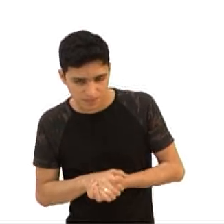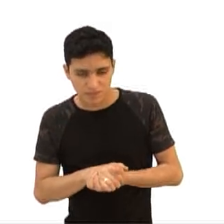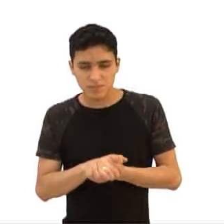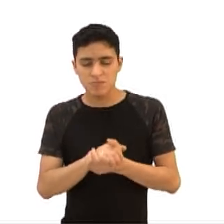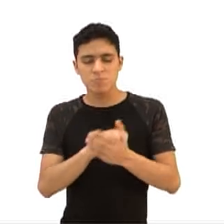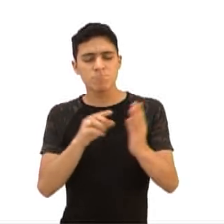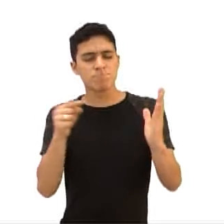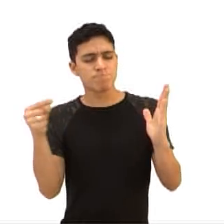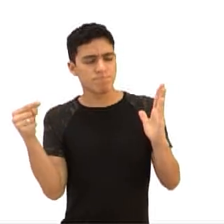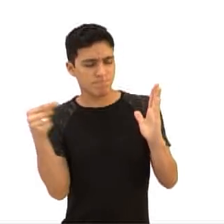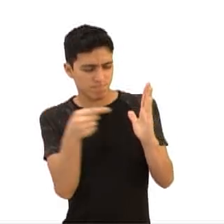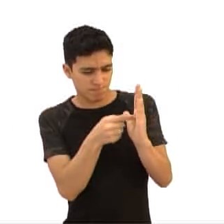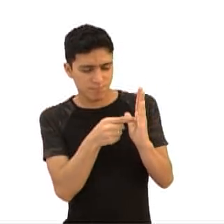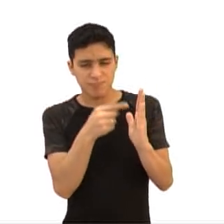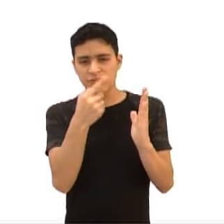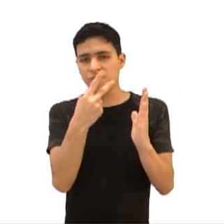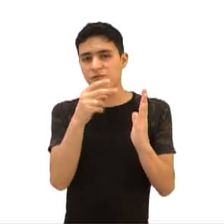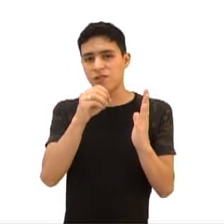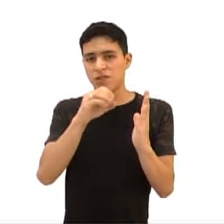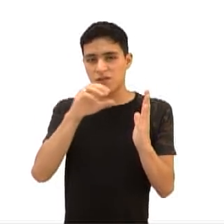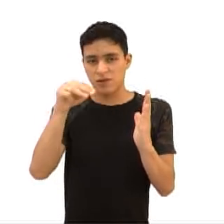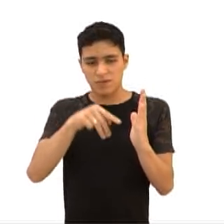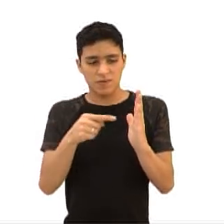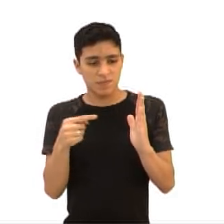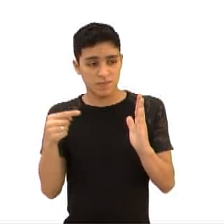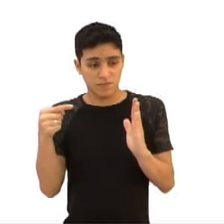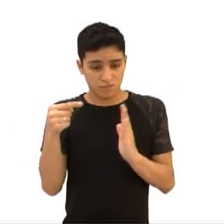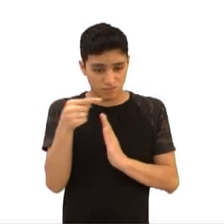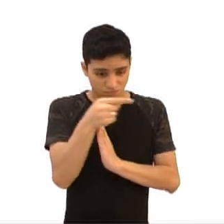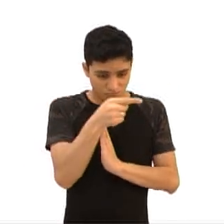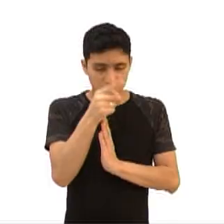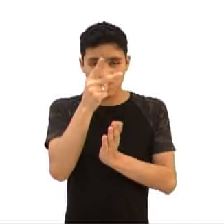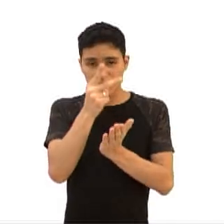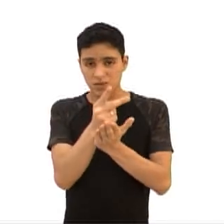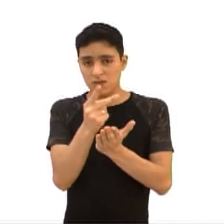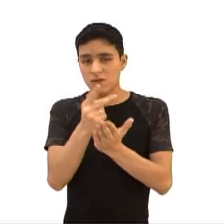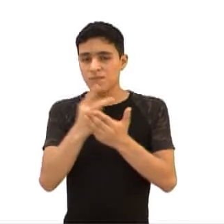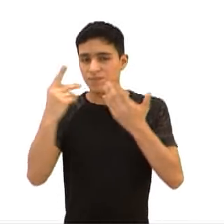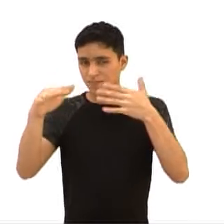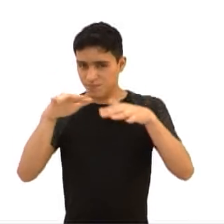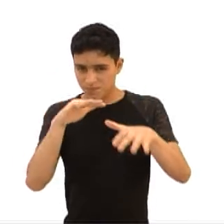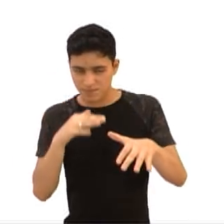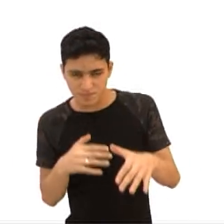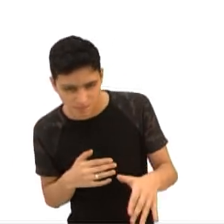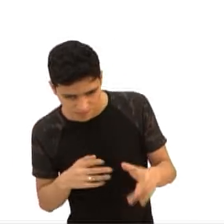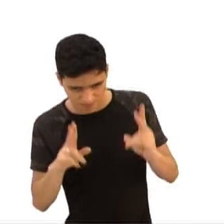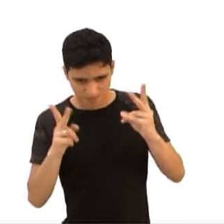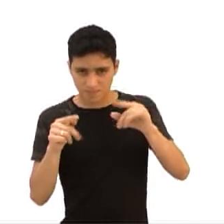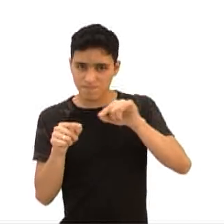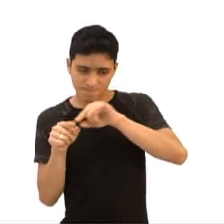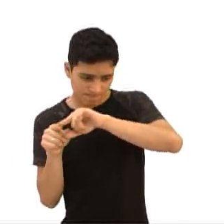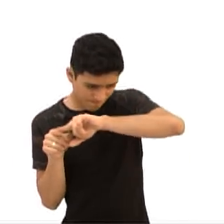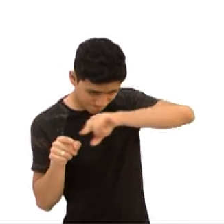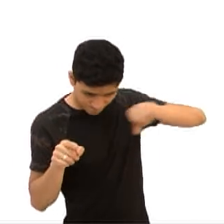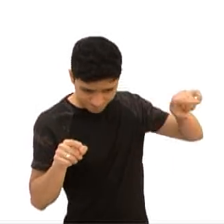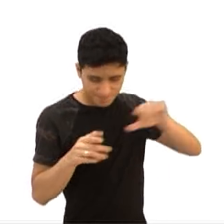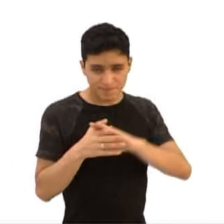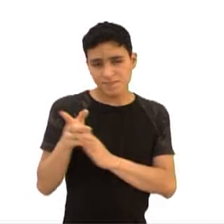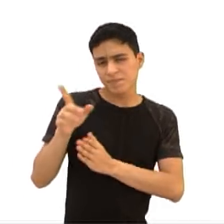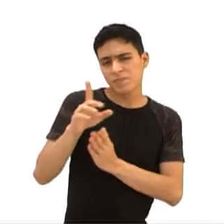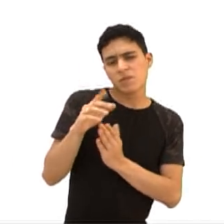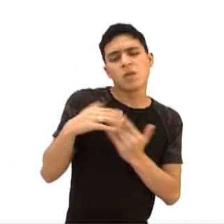esse obstáculo 20 centímetros, na mesma direção do movimento. Perceba que está falando que está na mesma direção.